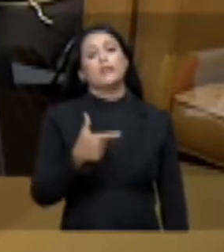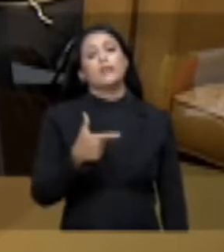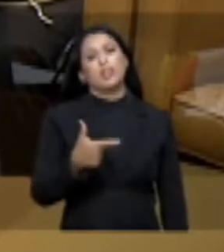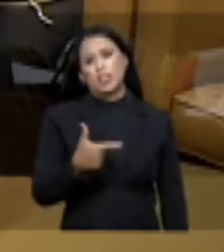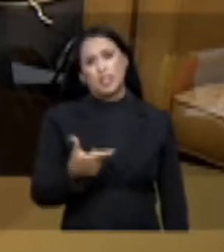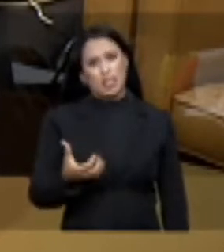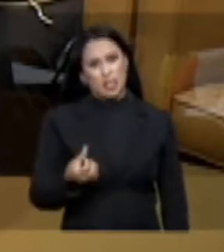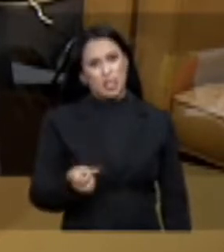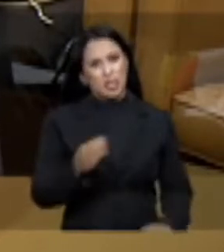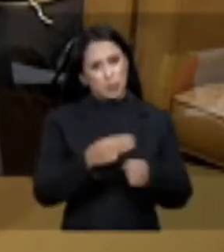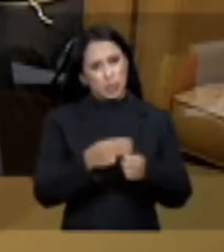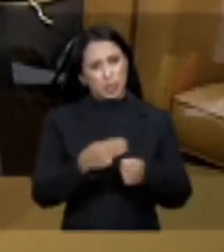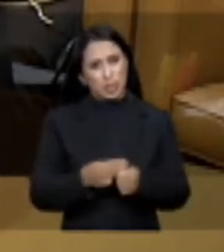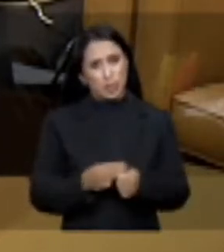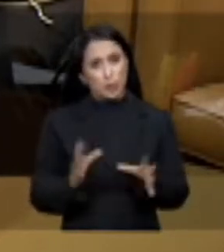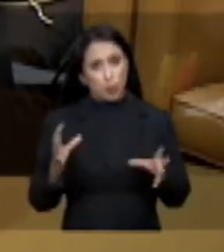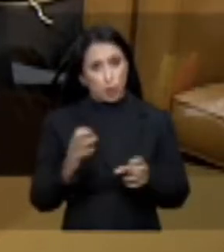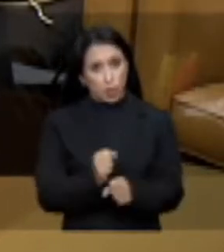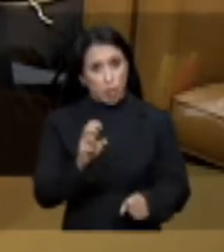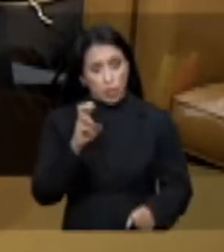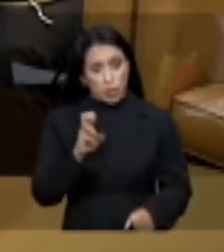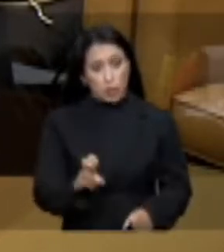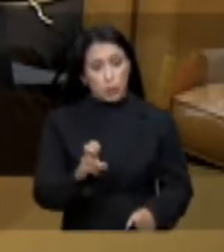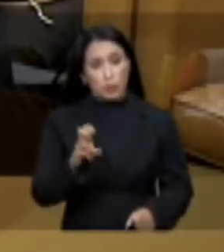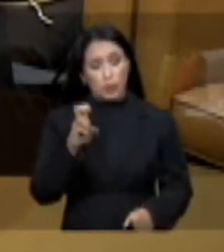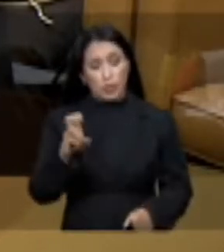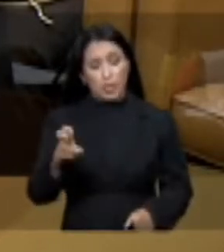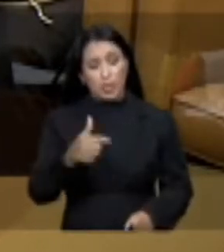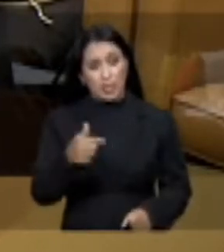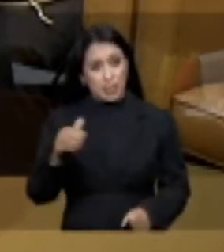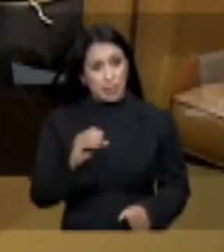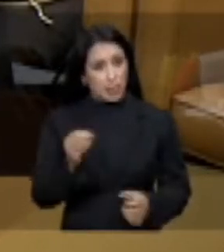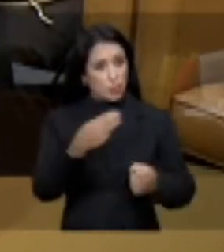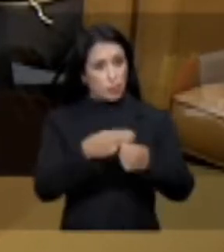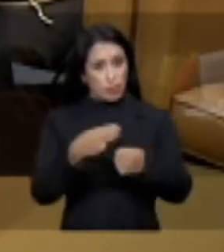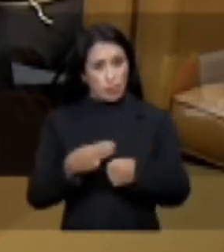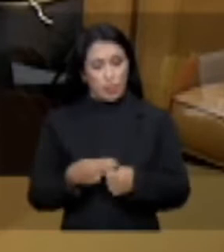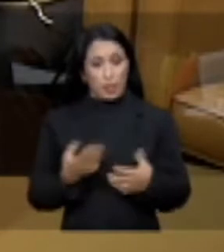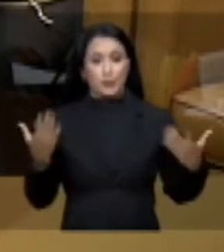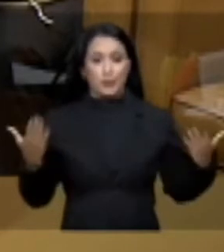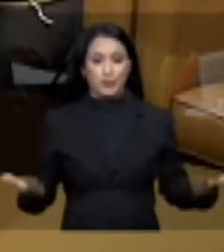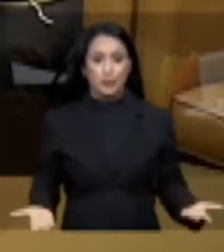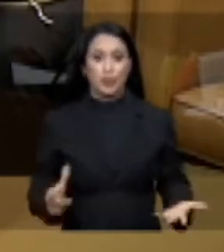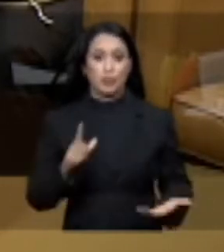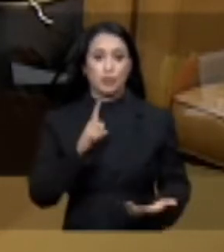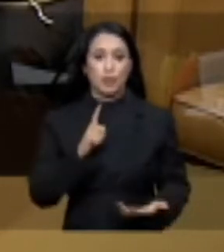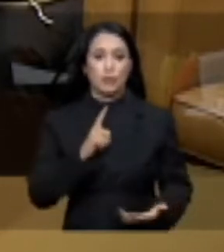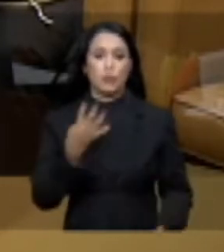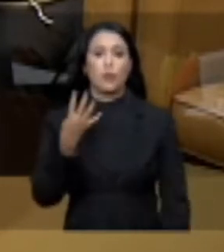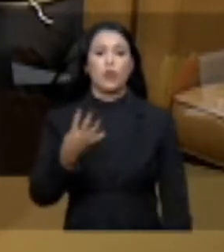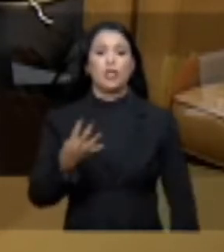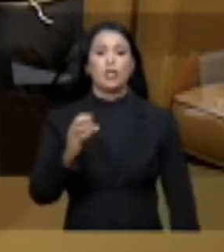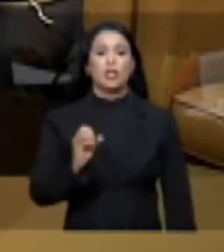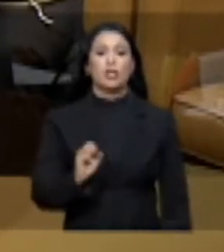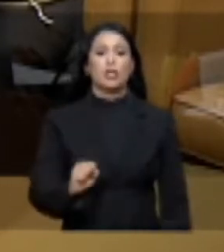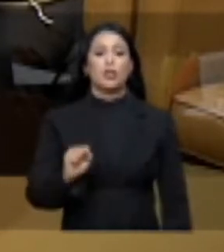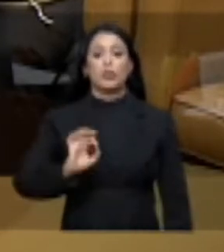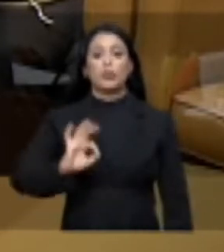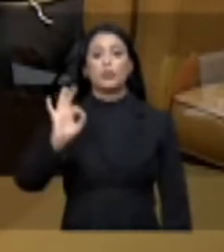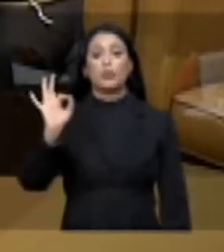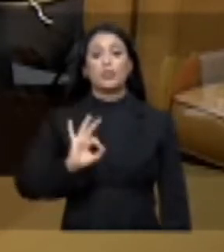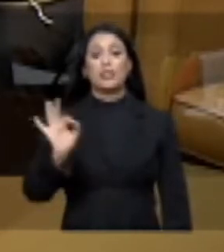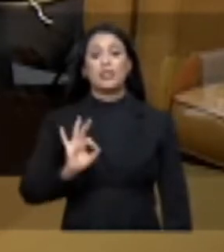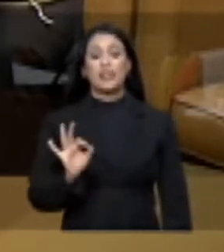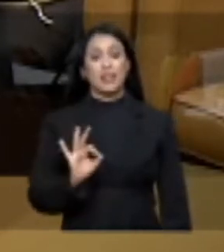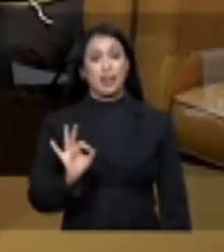do total de 5.570 municípios existentes. Portanto, temos absolutamente 48% dos municípios